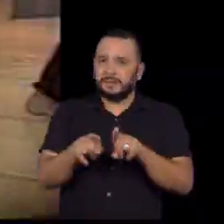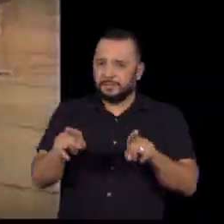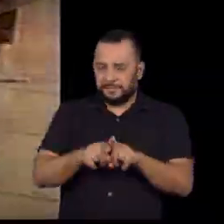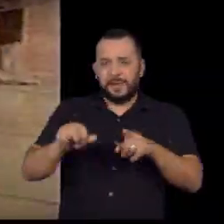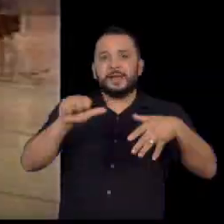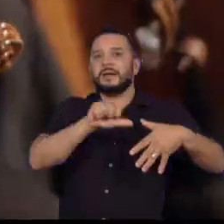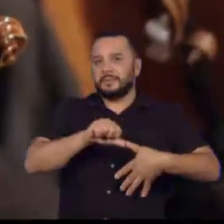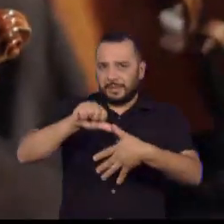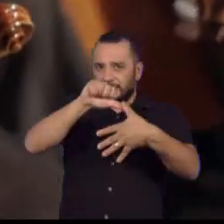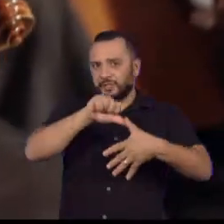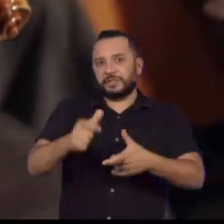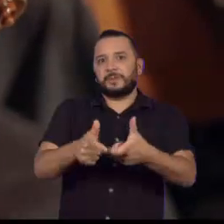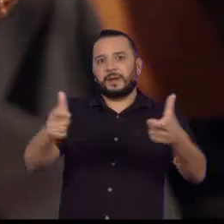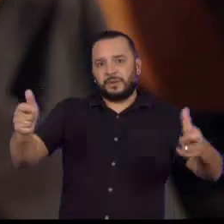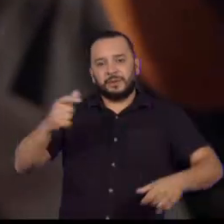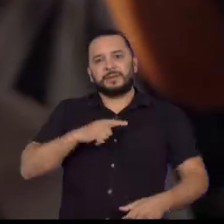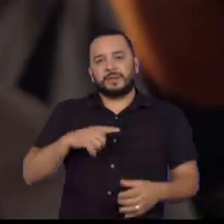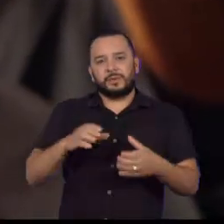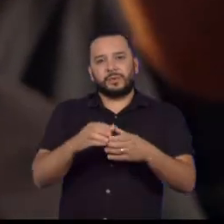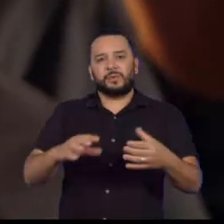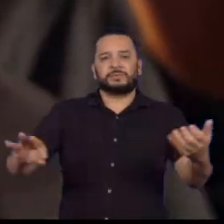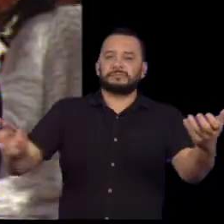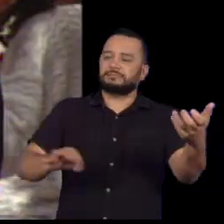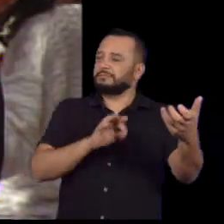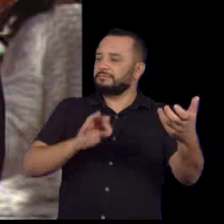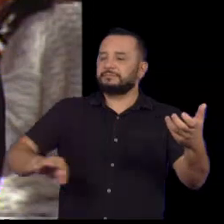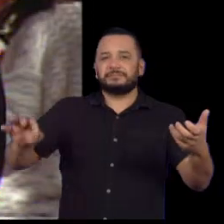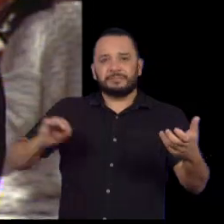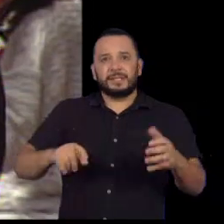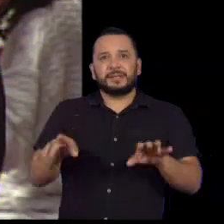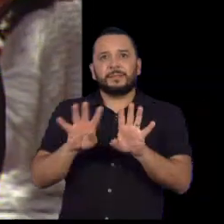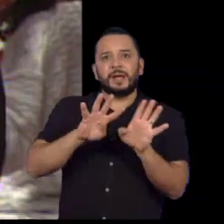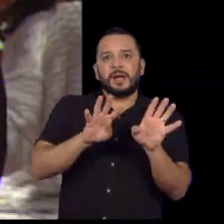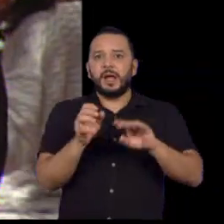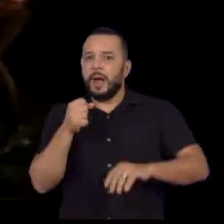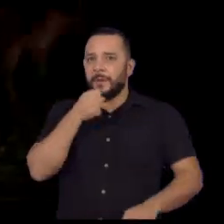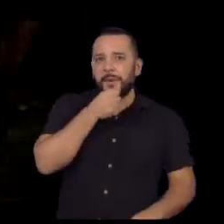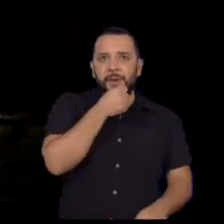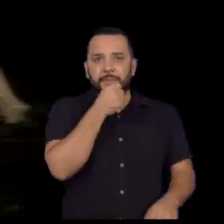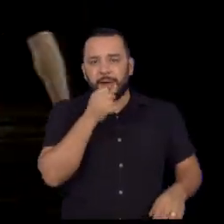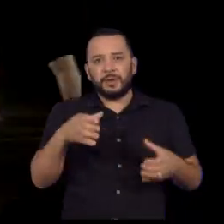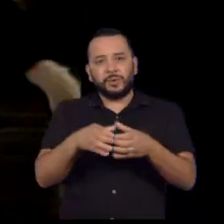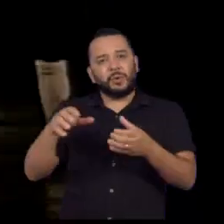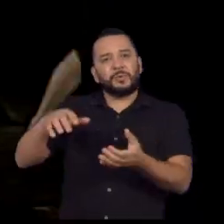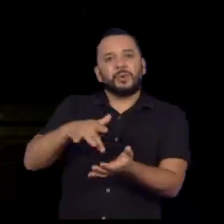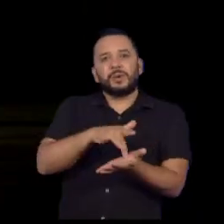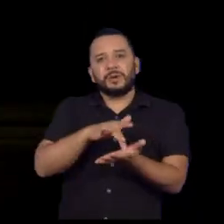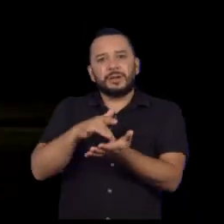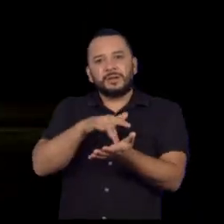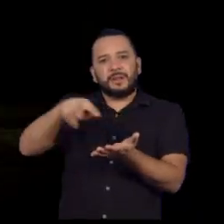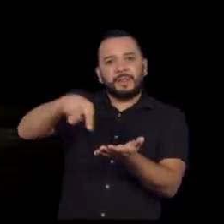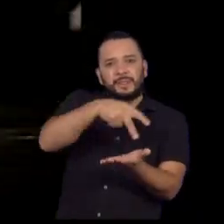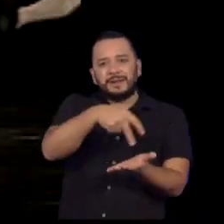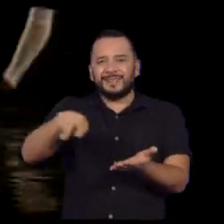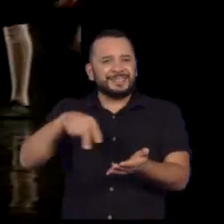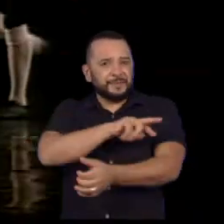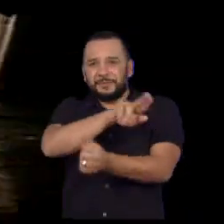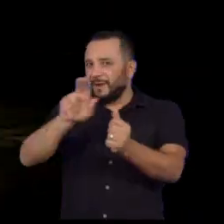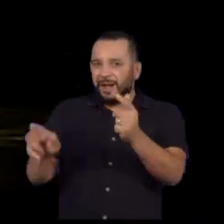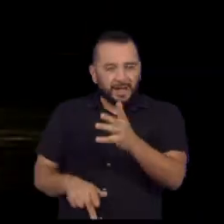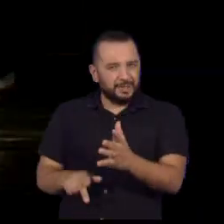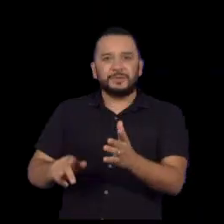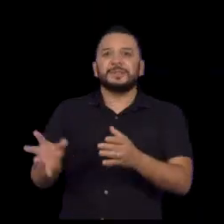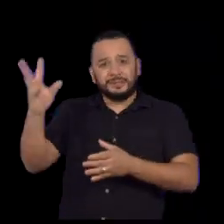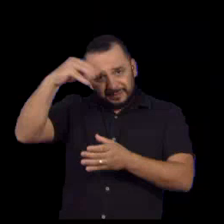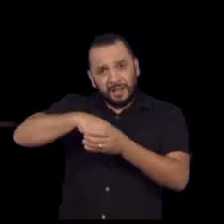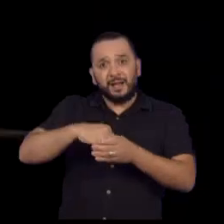É a sede da Orquestra Sinfônica de Minas, do Coral Lírico e da Companhia de Dança Palácio das Artes, além de